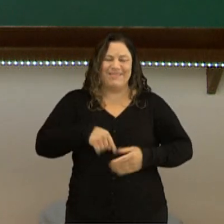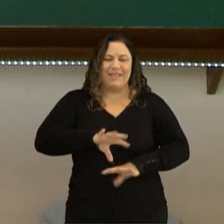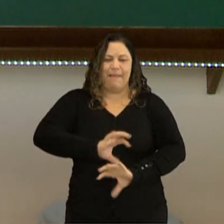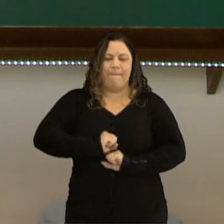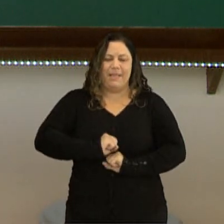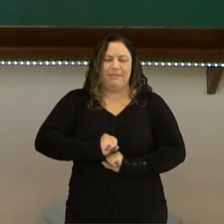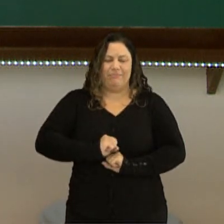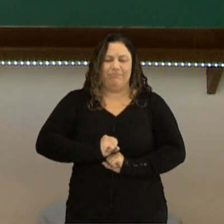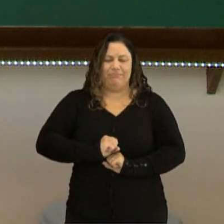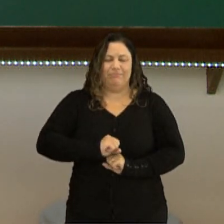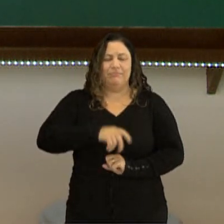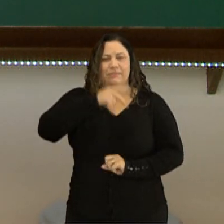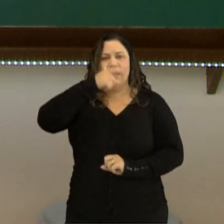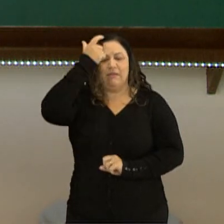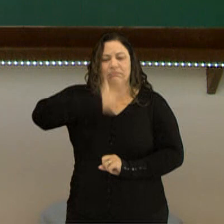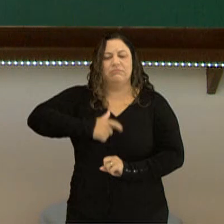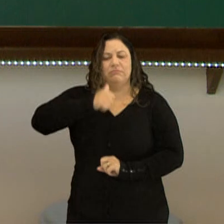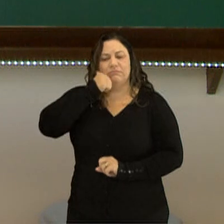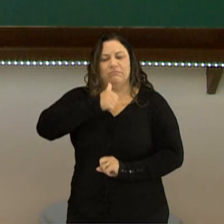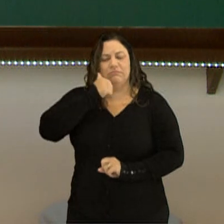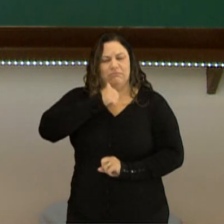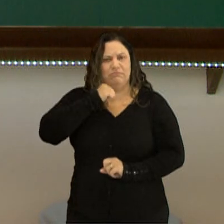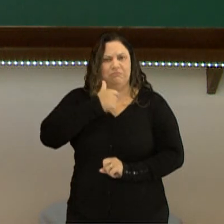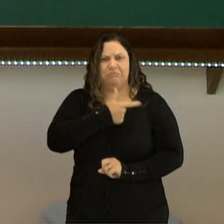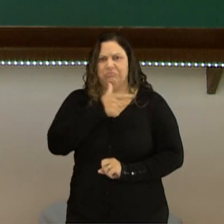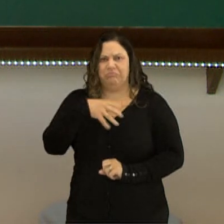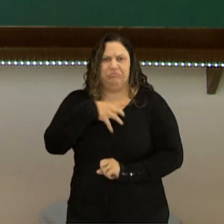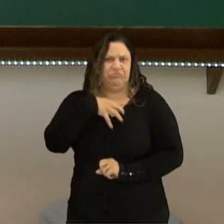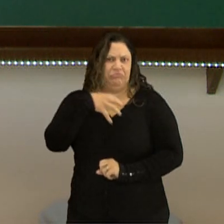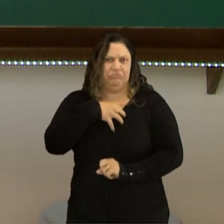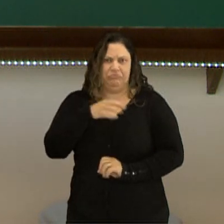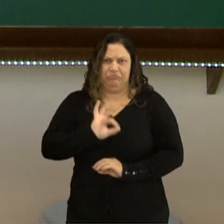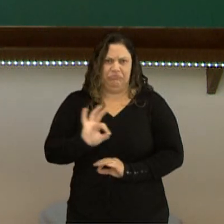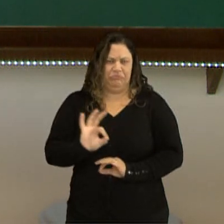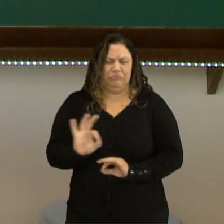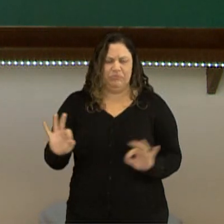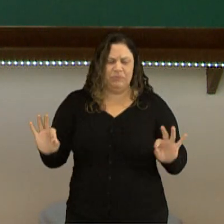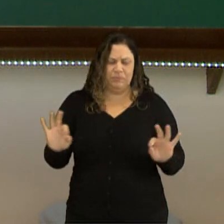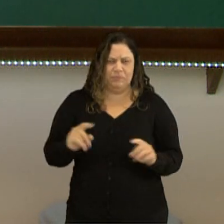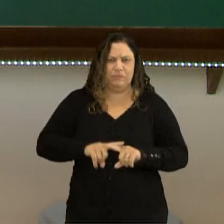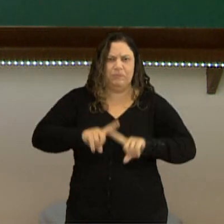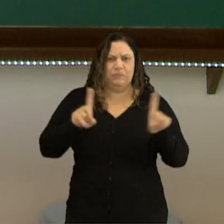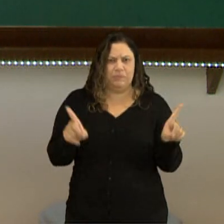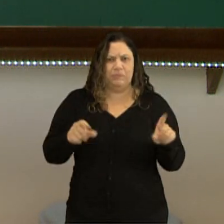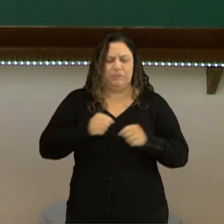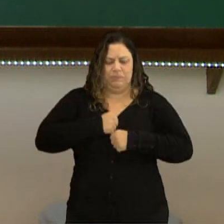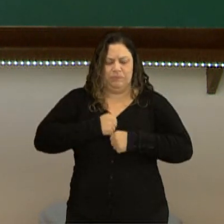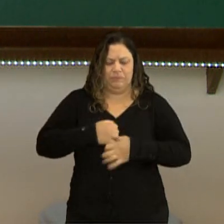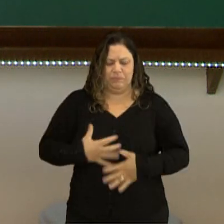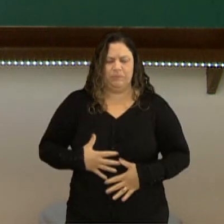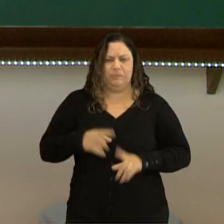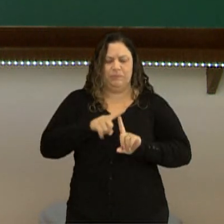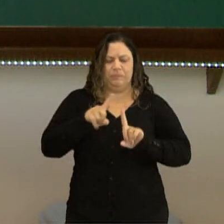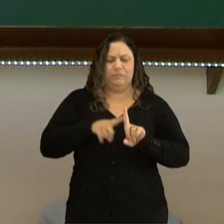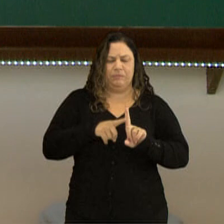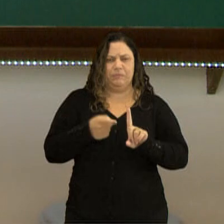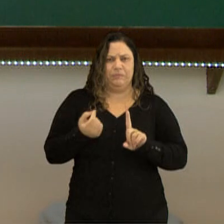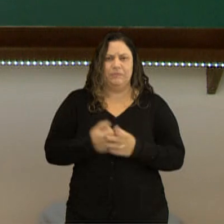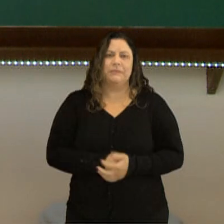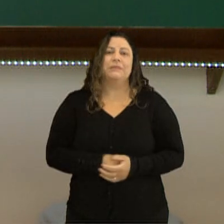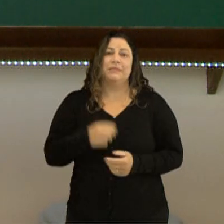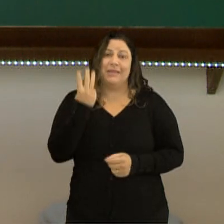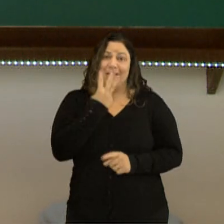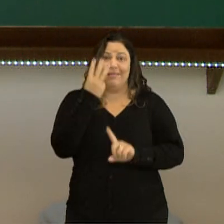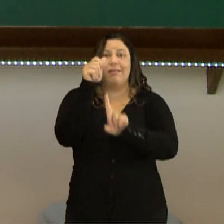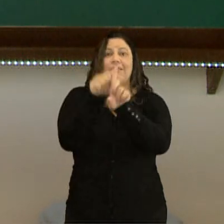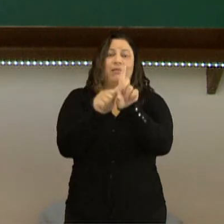são ausentes. Mas se a infecção dessa doença ocorrer em média ali do 3º trimestre